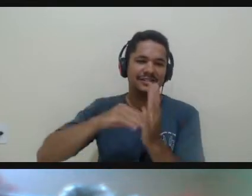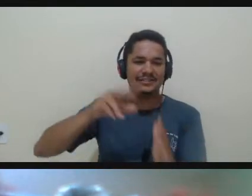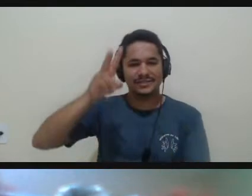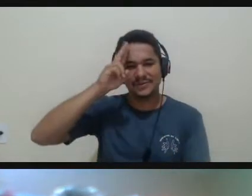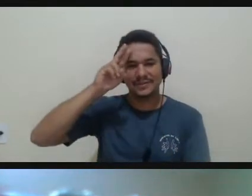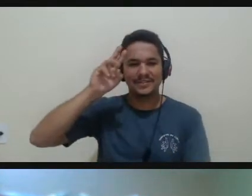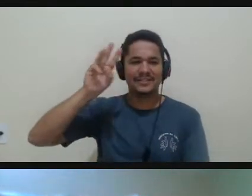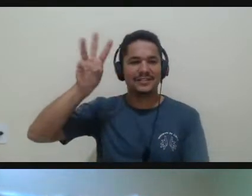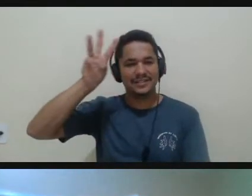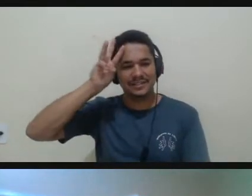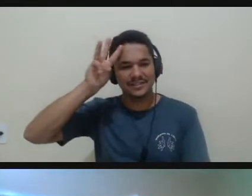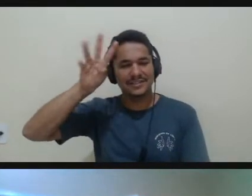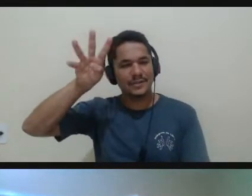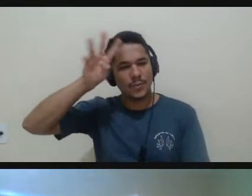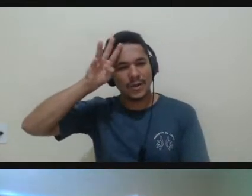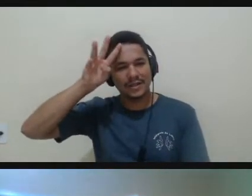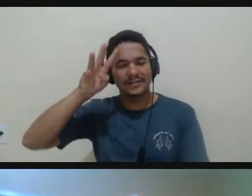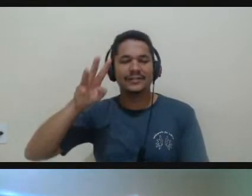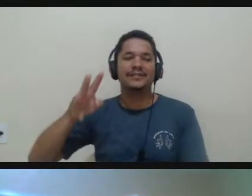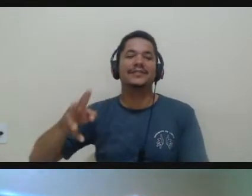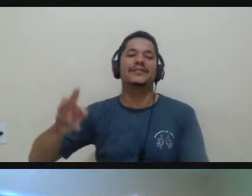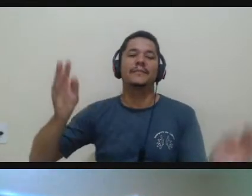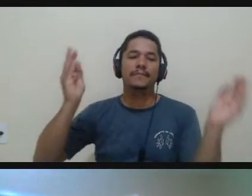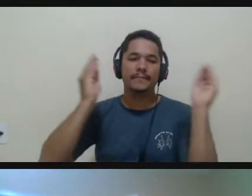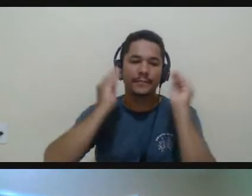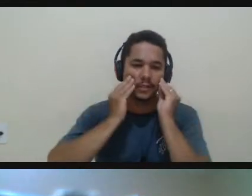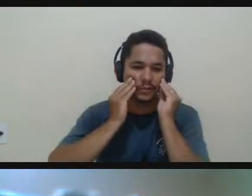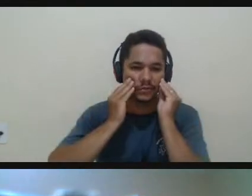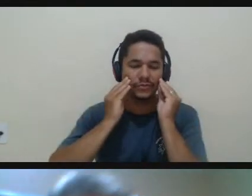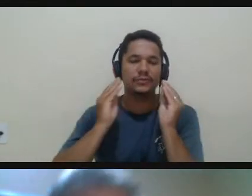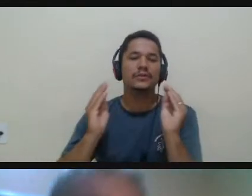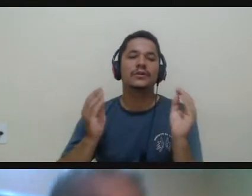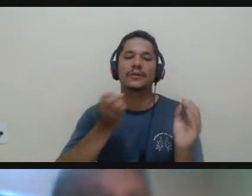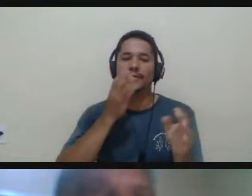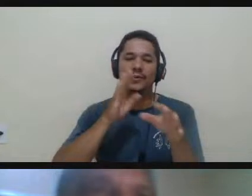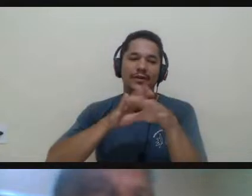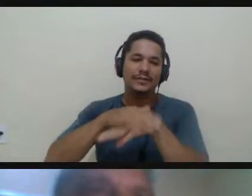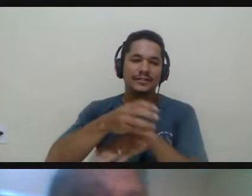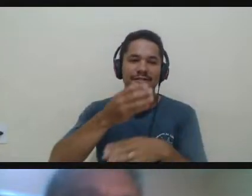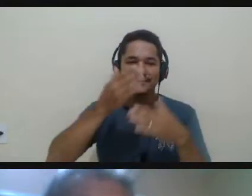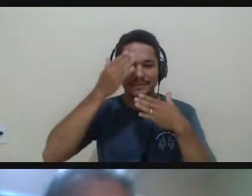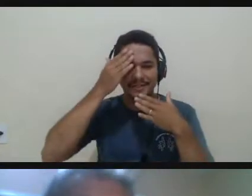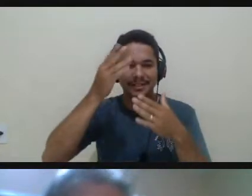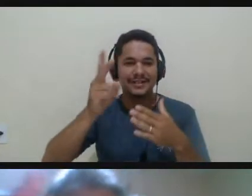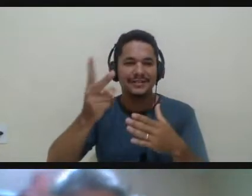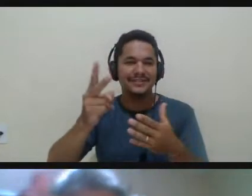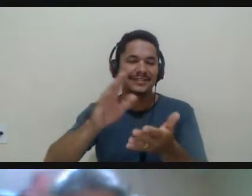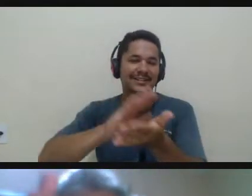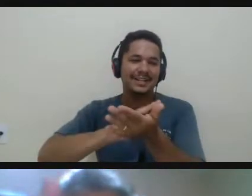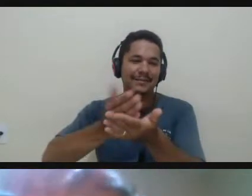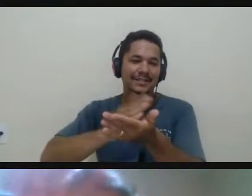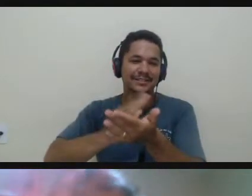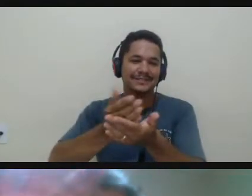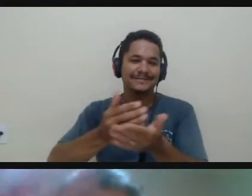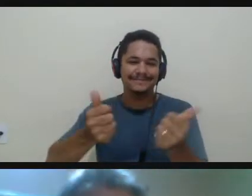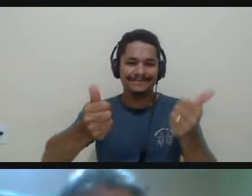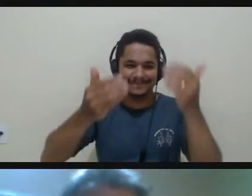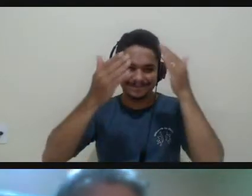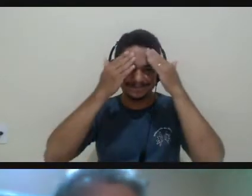viu? Um beijo e boa noite. Obrigada aos intérpretes de Libras. Tchauzinho.